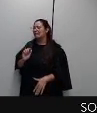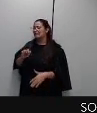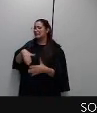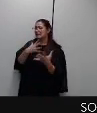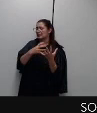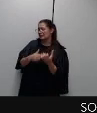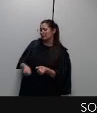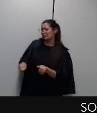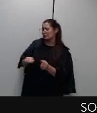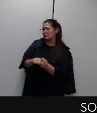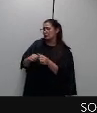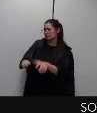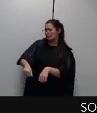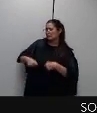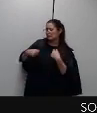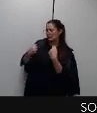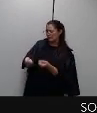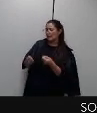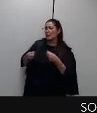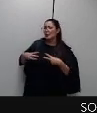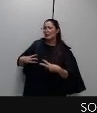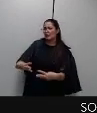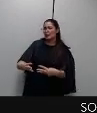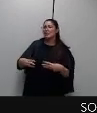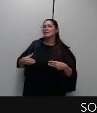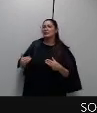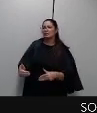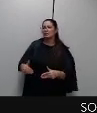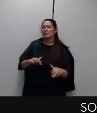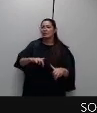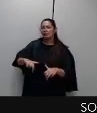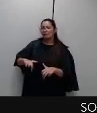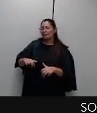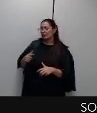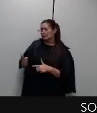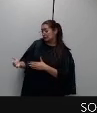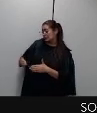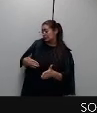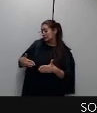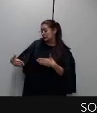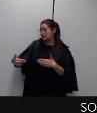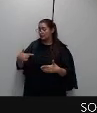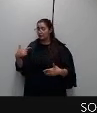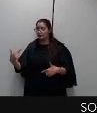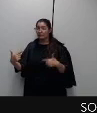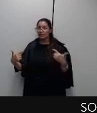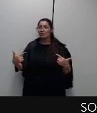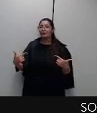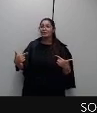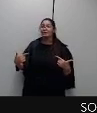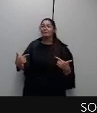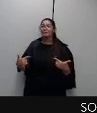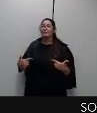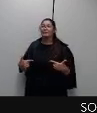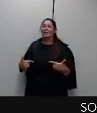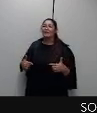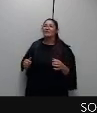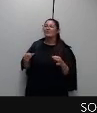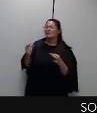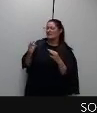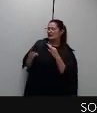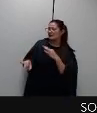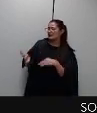a fazenda pública ao Escolher uma das vias por fechadas na corte de origem execução fiscal o